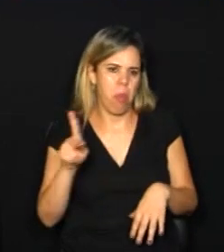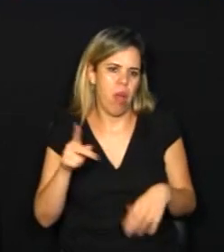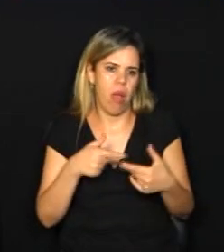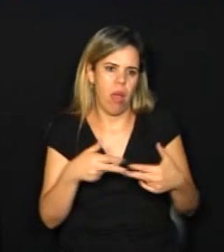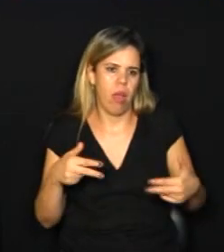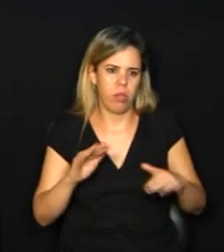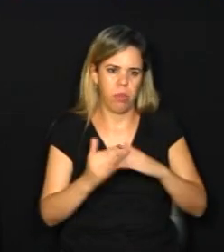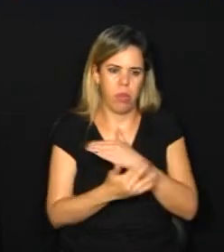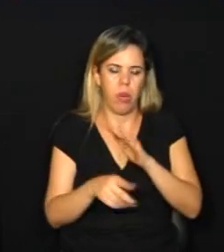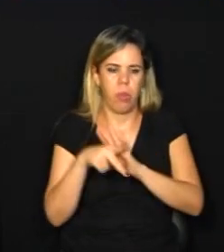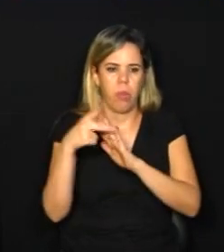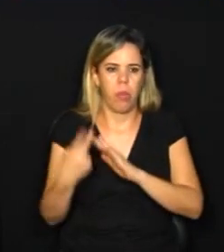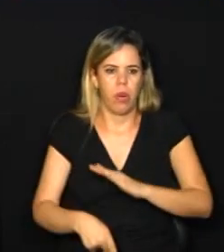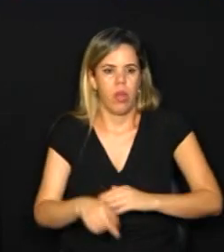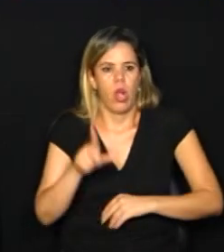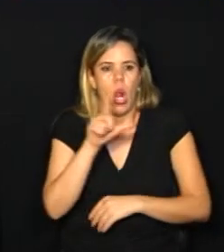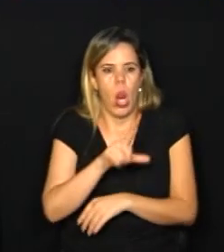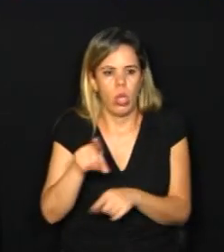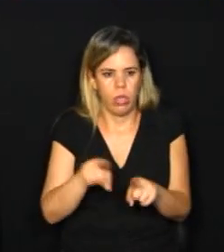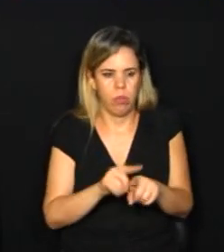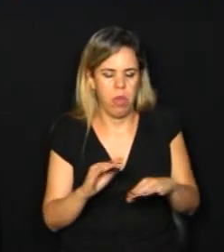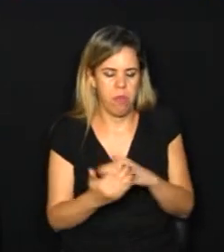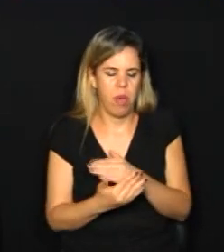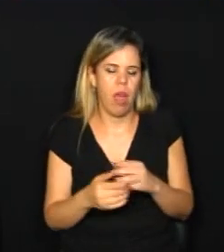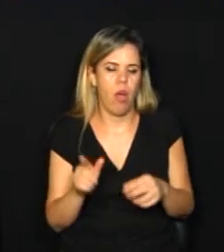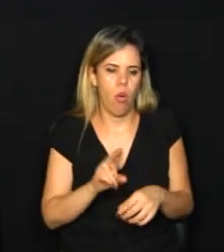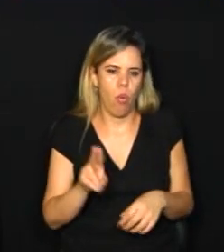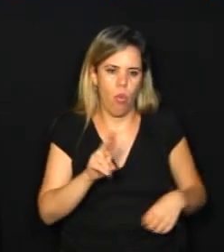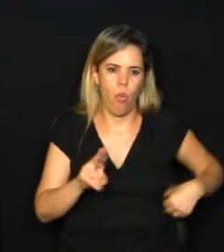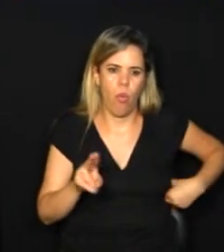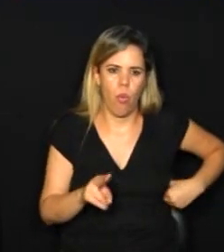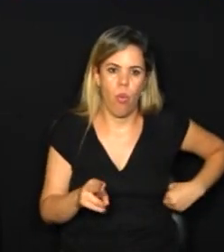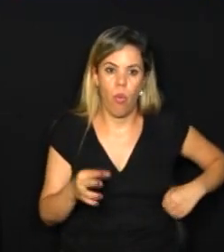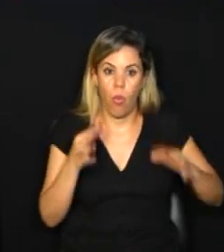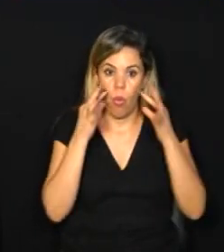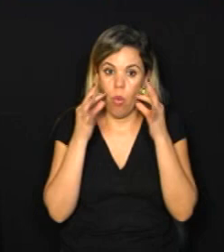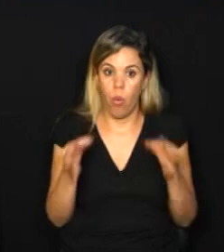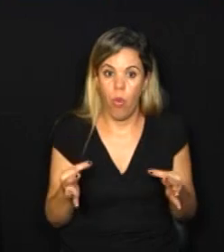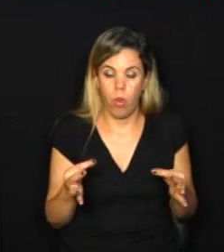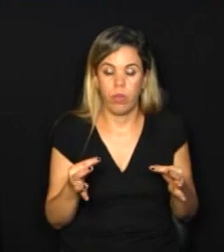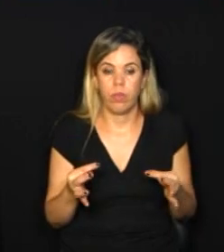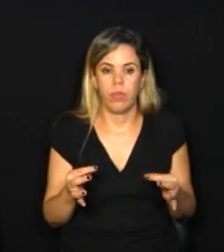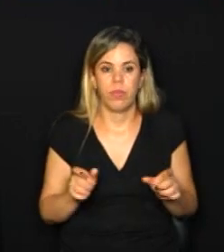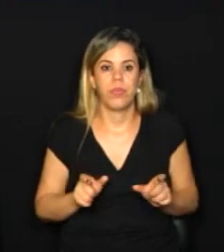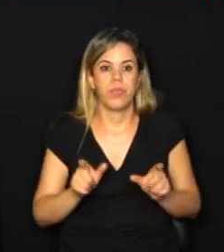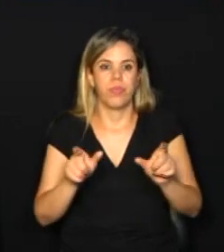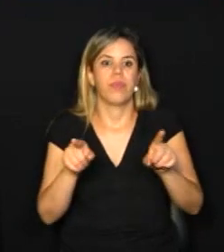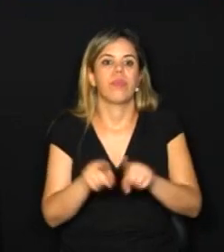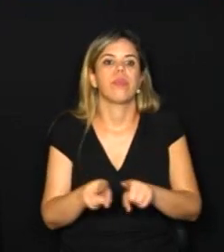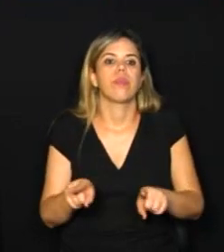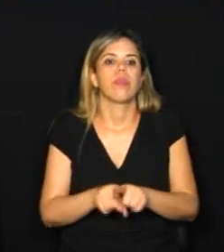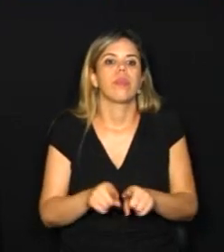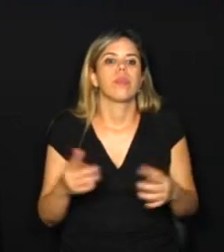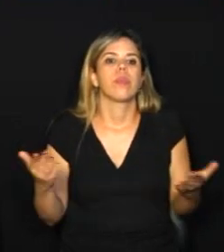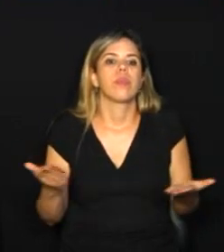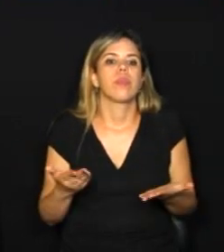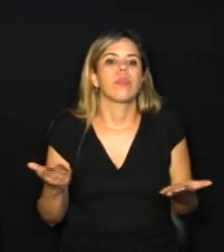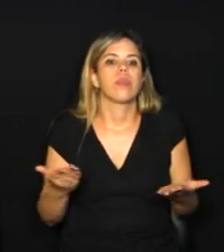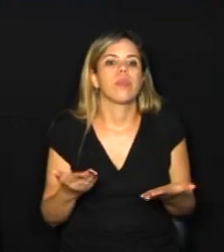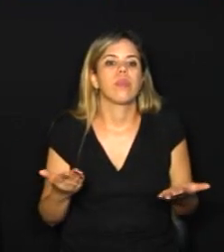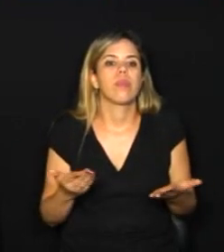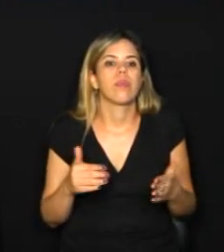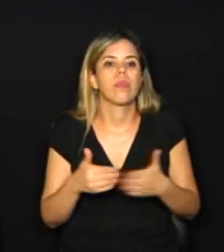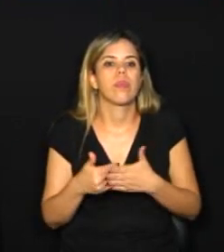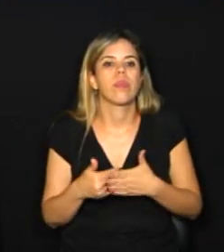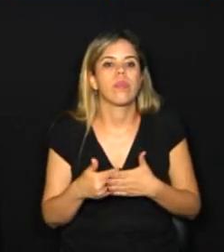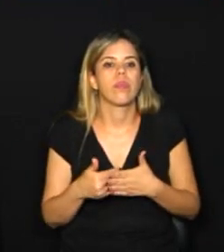Nóbrega e o próprio Jardim Londres, que às vezes se utilizam, atenção nesse trecho. E também hoje, mas esse